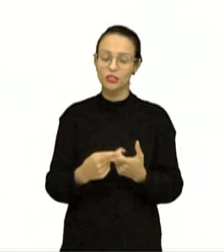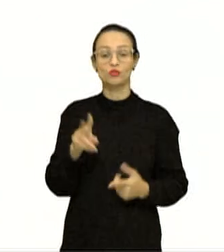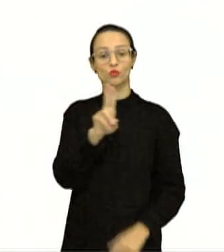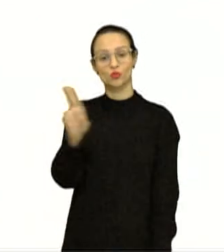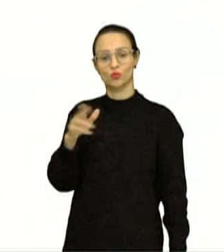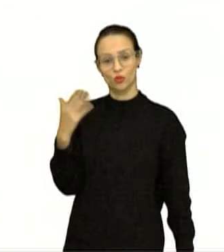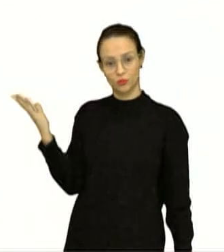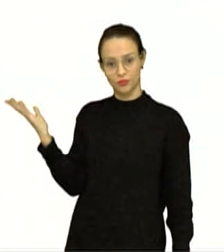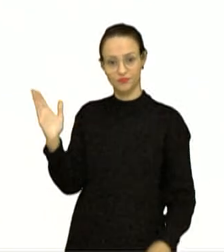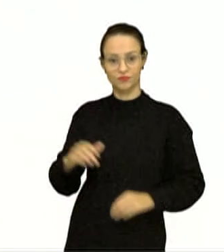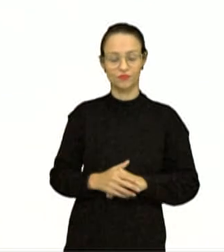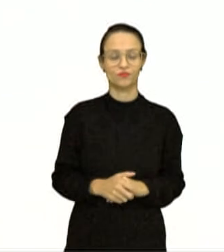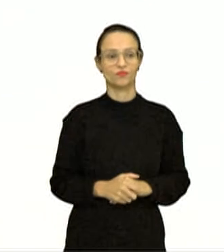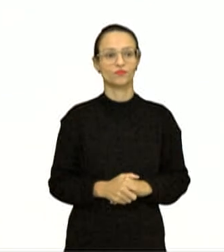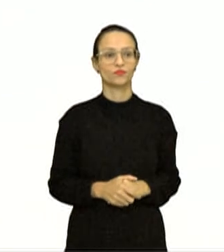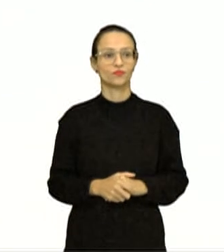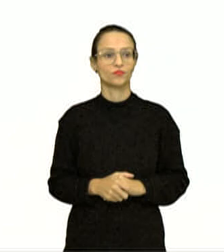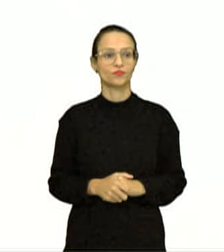esse nome.